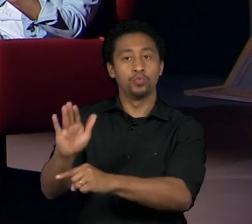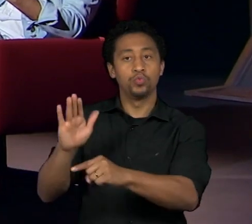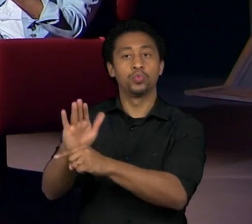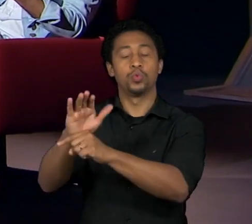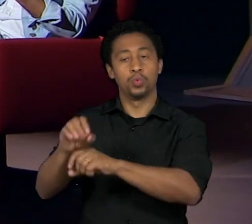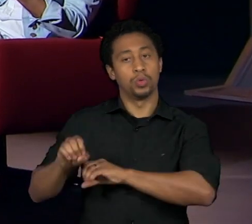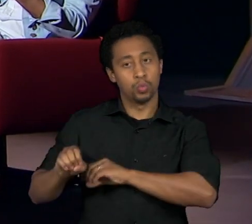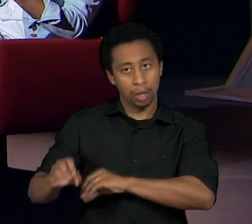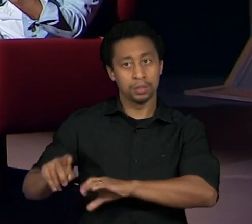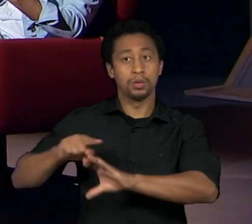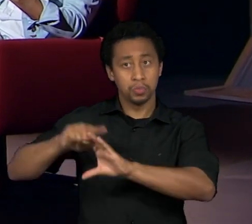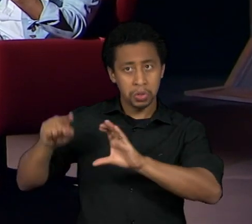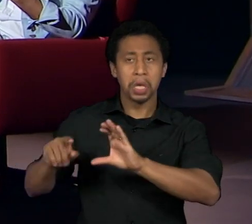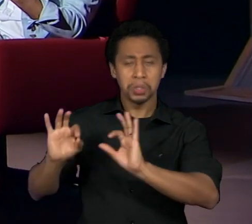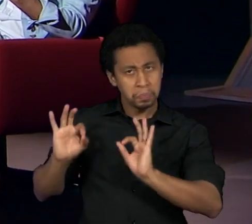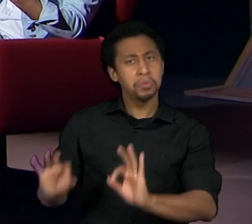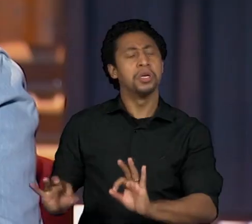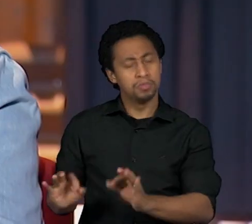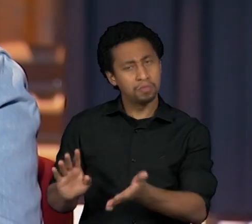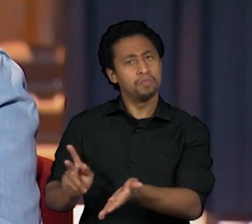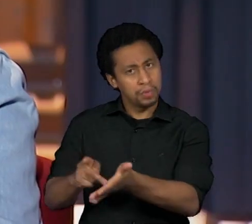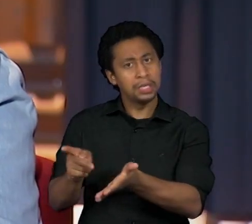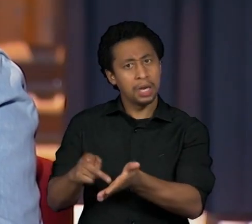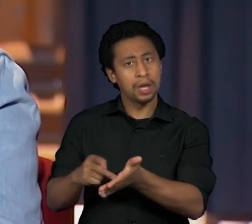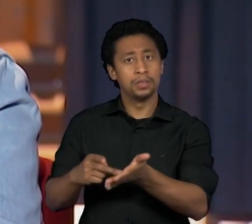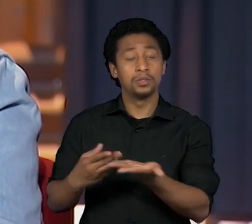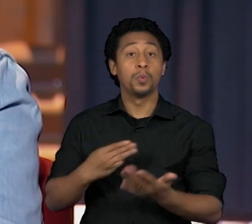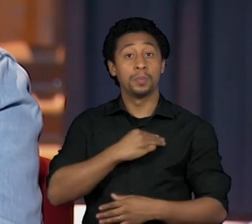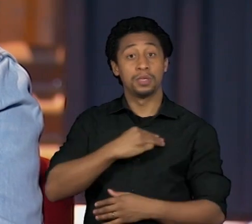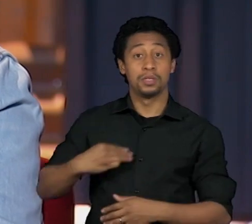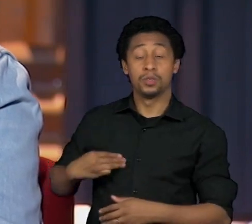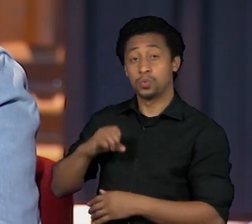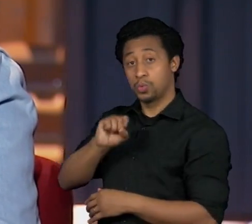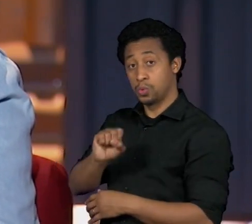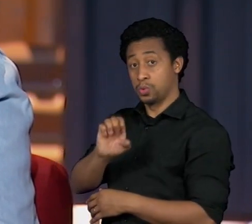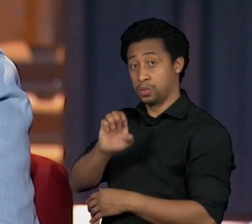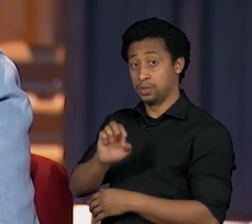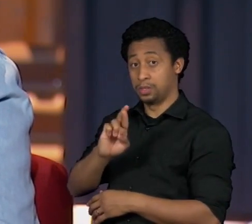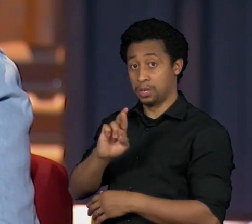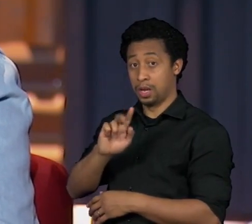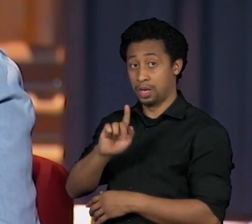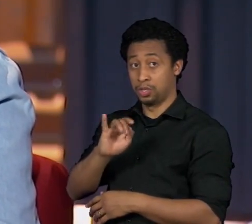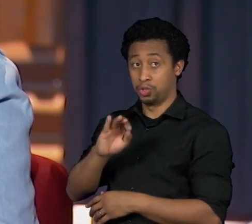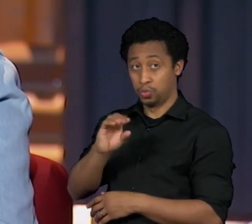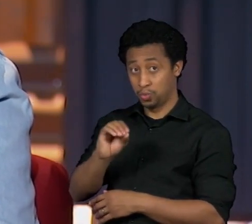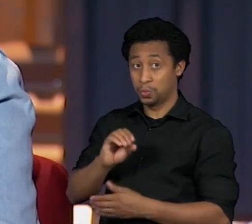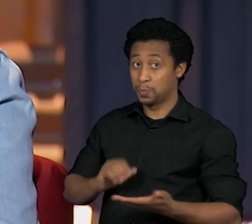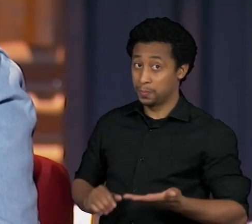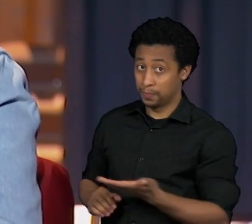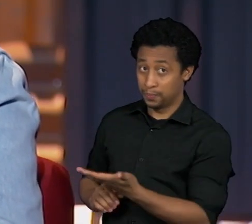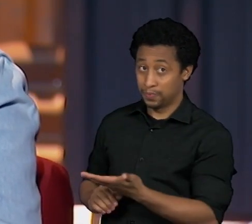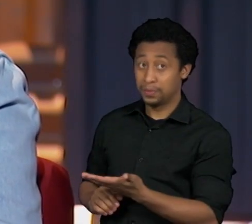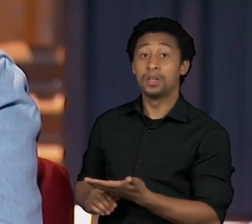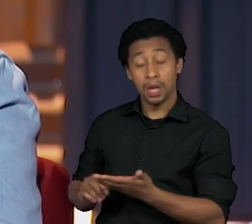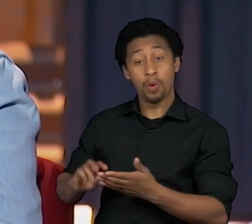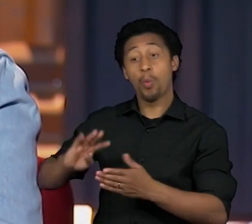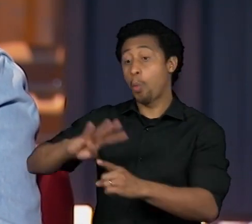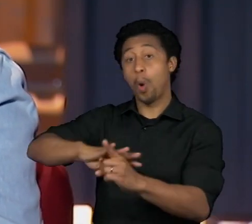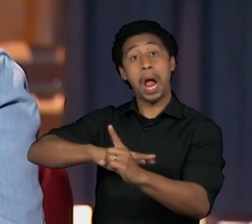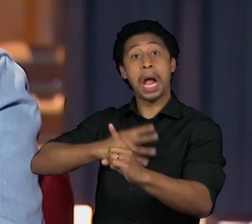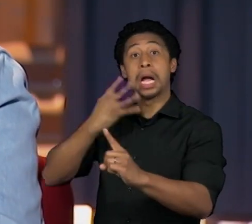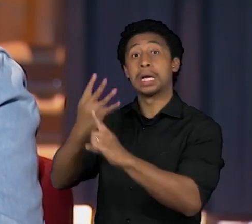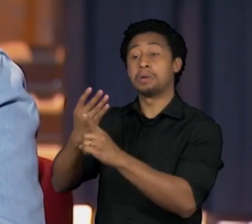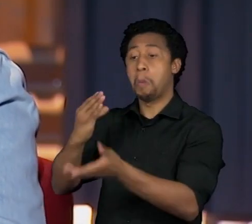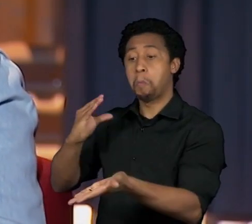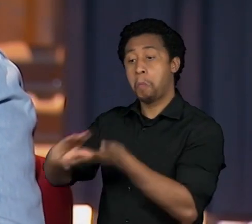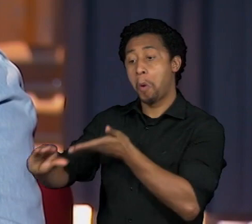mesmo. Né? Não houve um ministro melhor na ciência do que Sérgio Rezende, que quadruplicou, ainda no final do governo Lula, o orçamento para a ciência. Mas